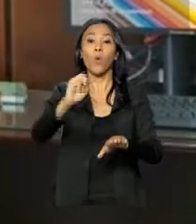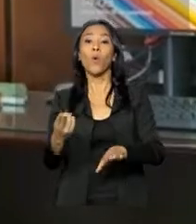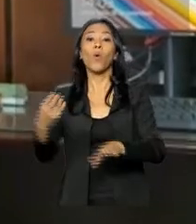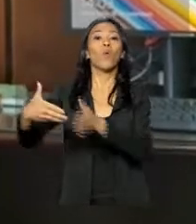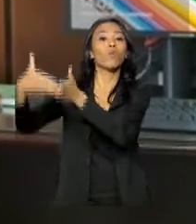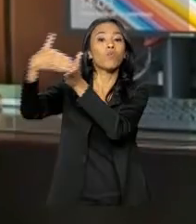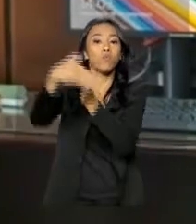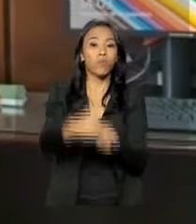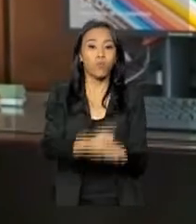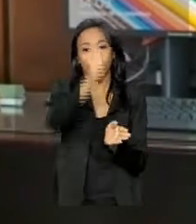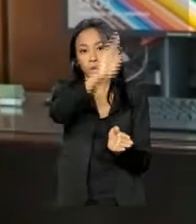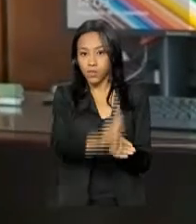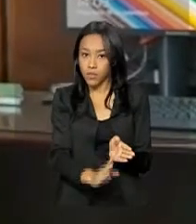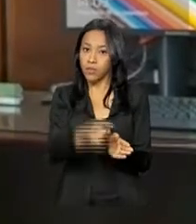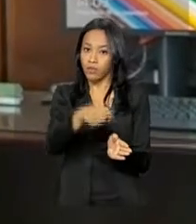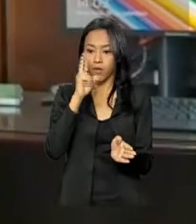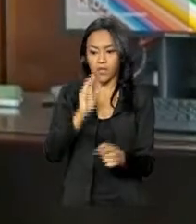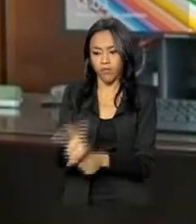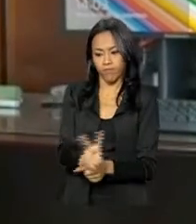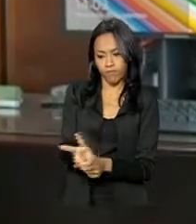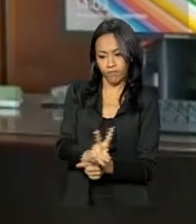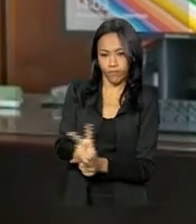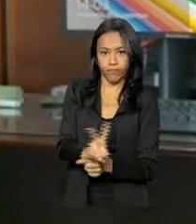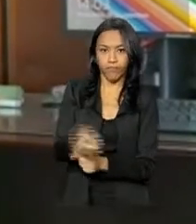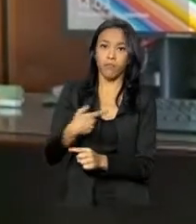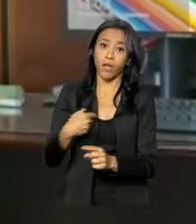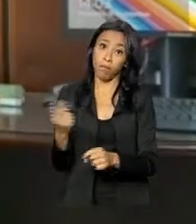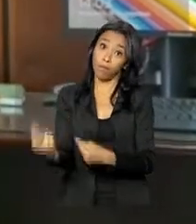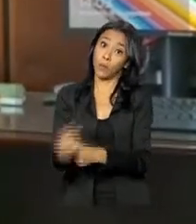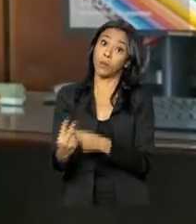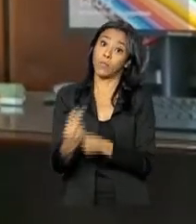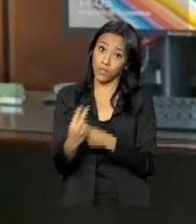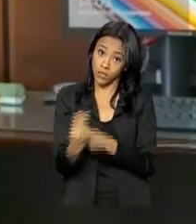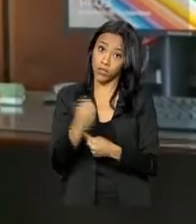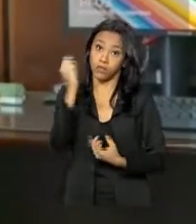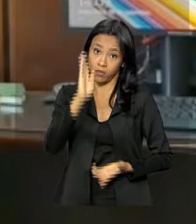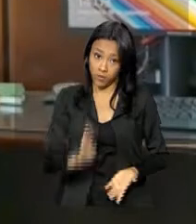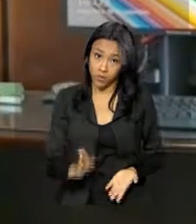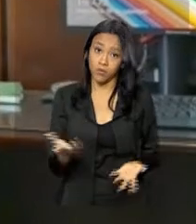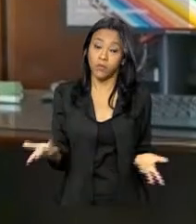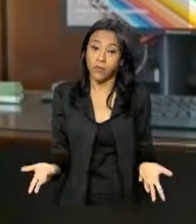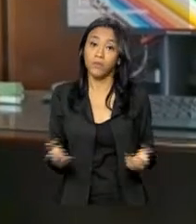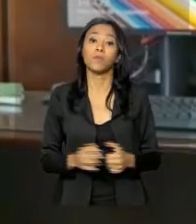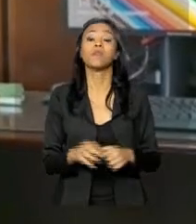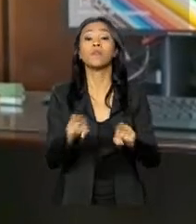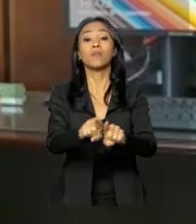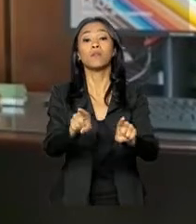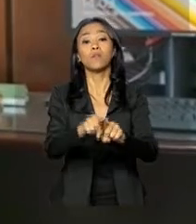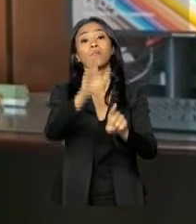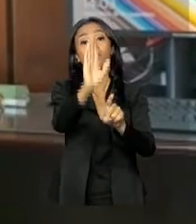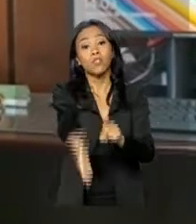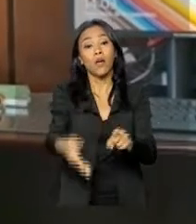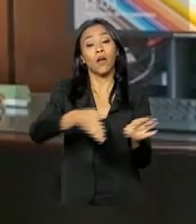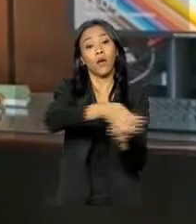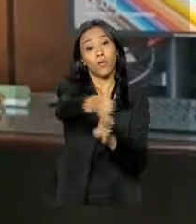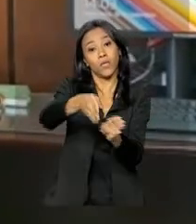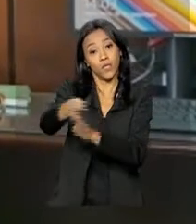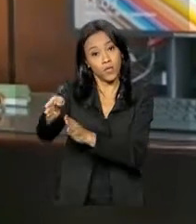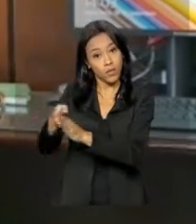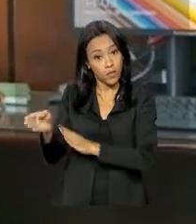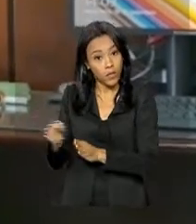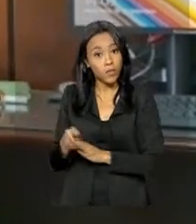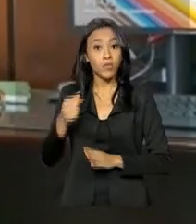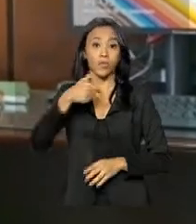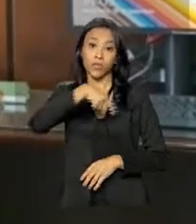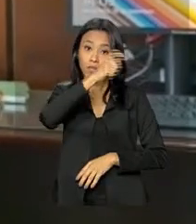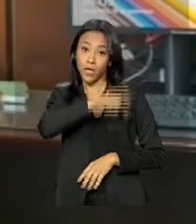que vem de fora. E é o Vigiagro que faz isso, que protege as fronteiras do Brasil. Também já orientamos o DICOA, que é o